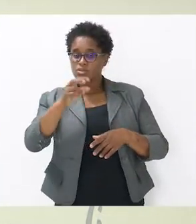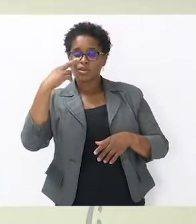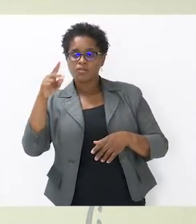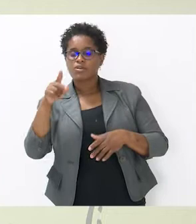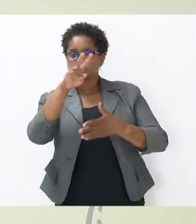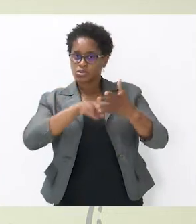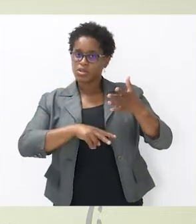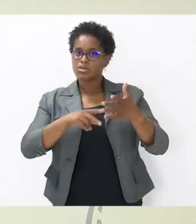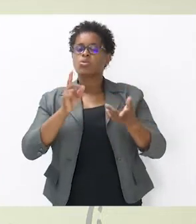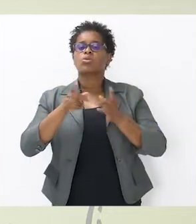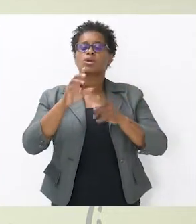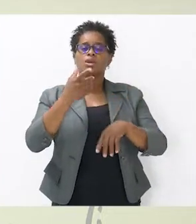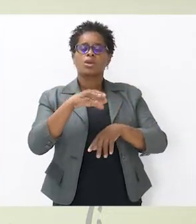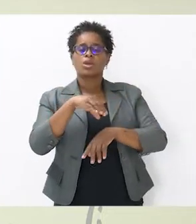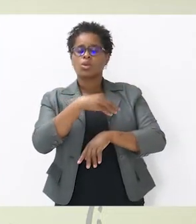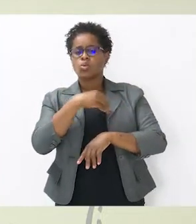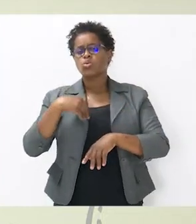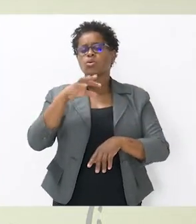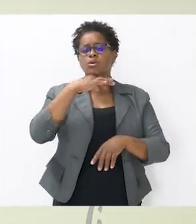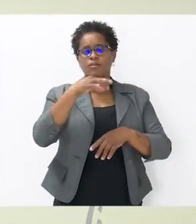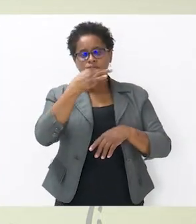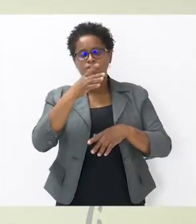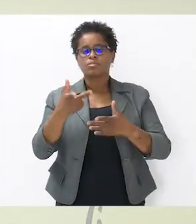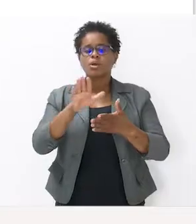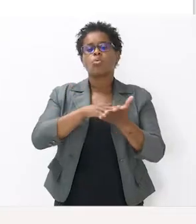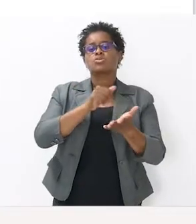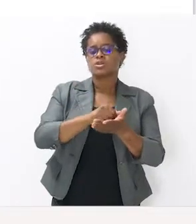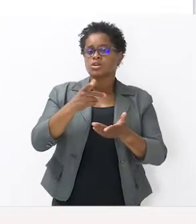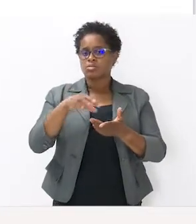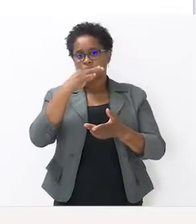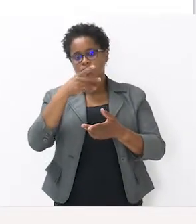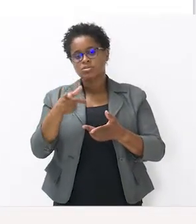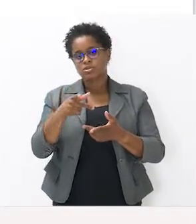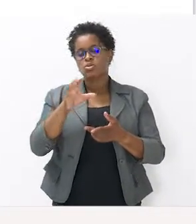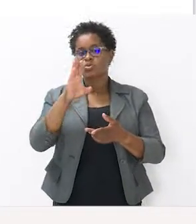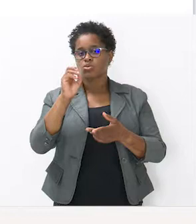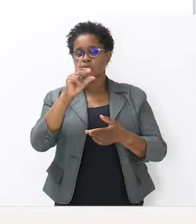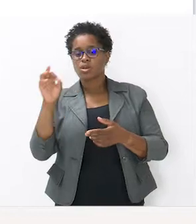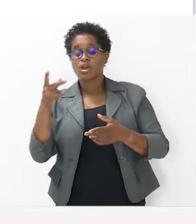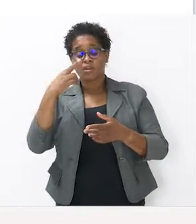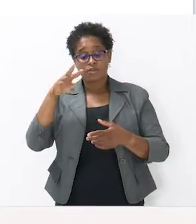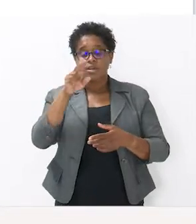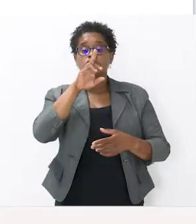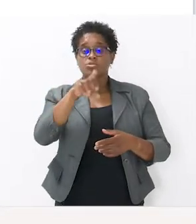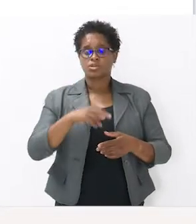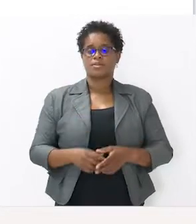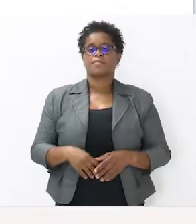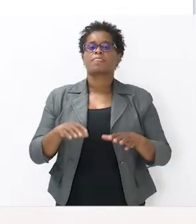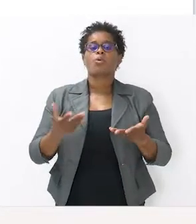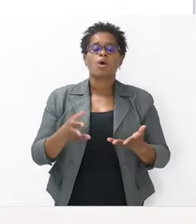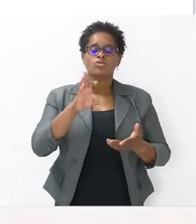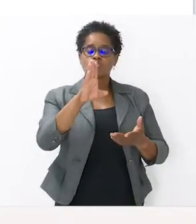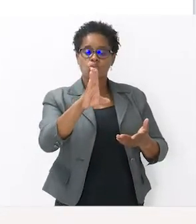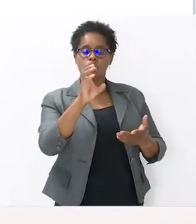Fausto agora fez para, digamos, corrigir o João? Então, vamos lá ver, responder. Então, quando o